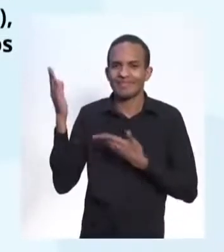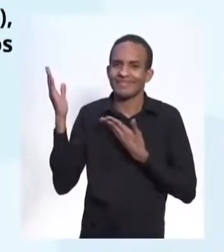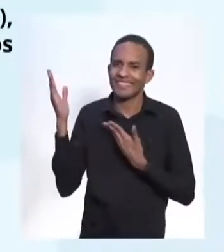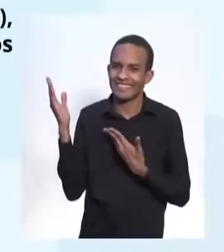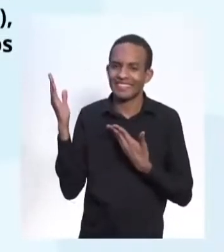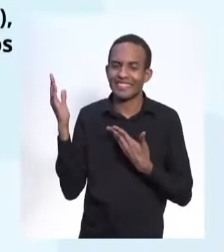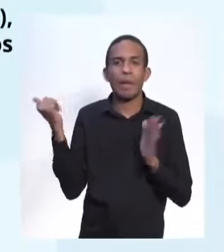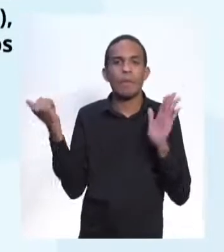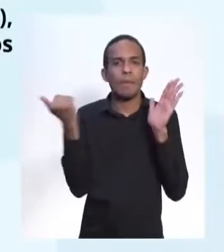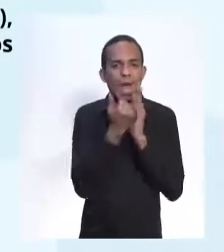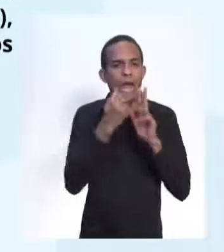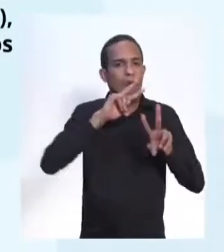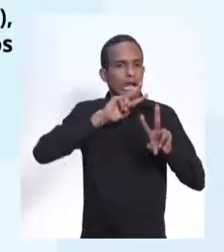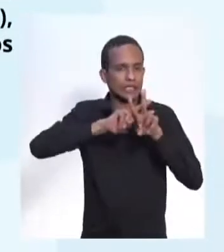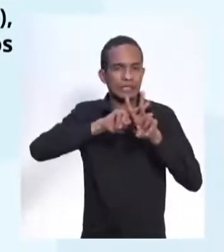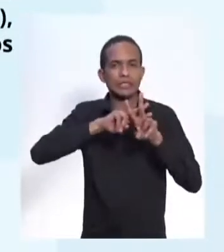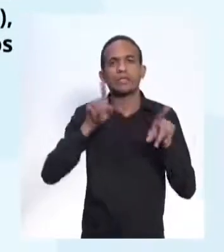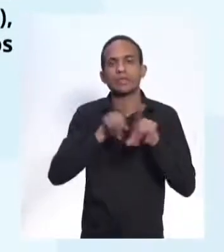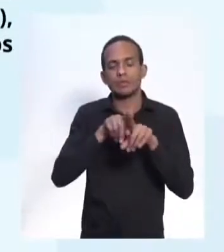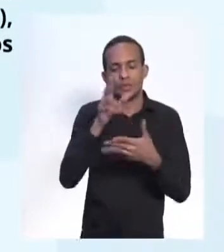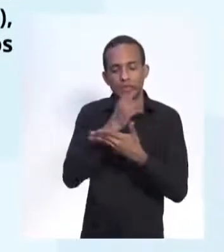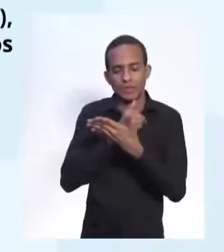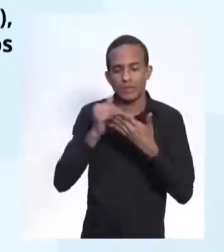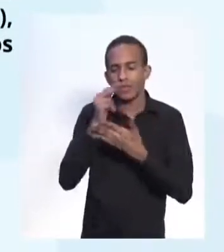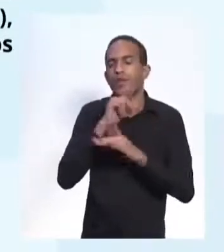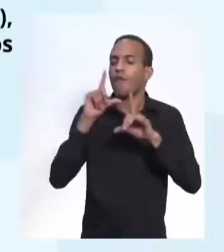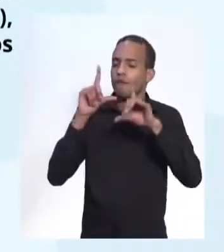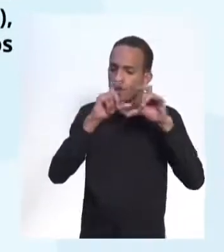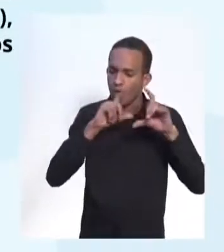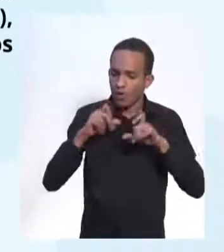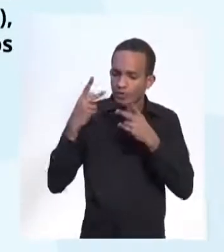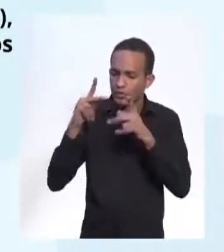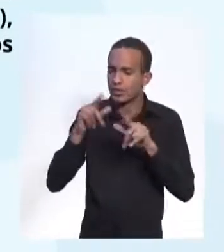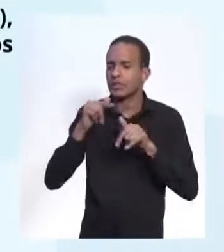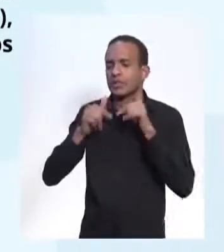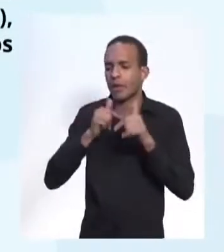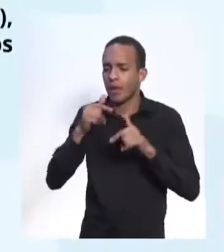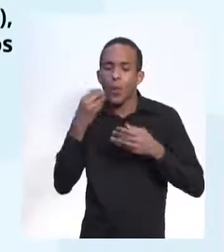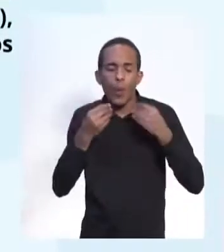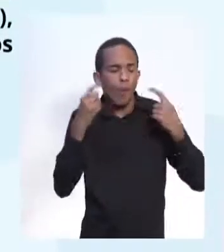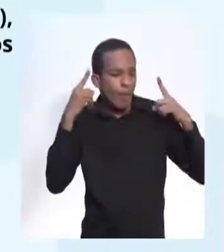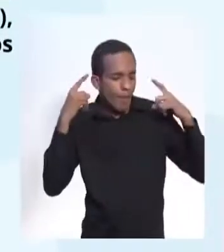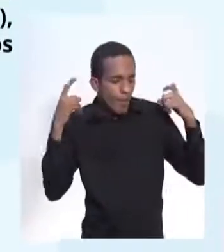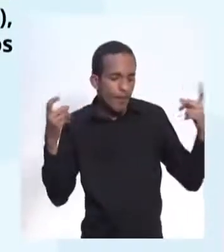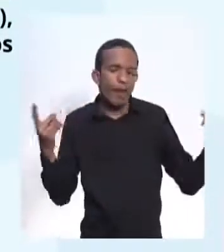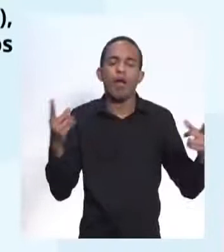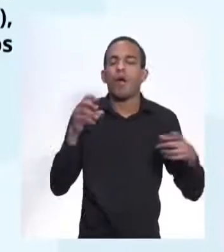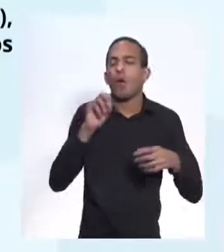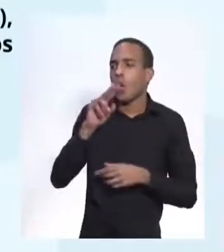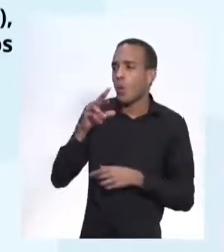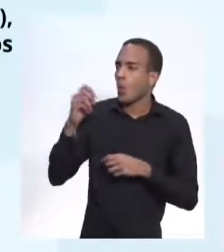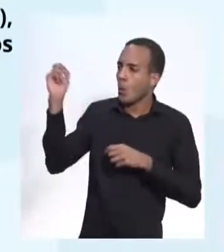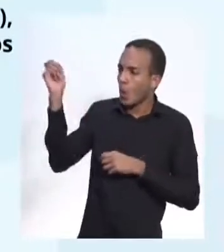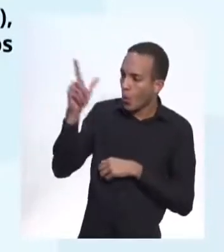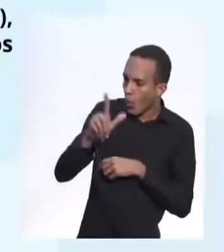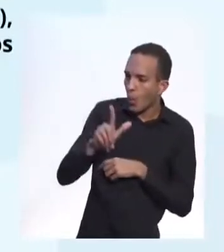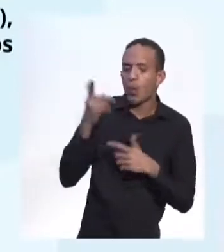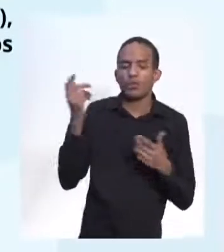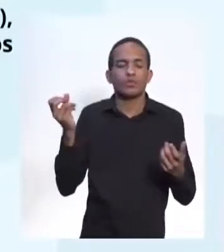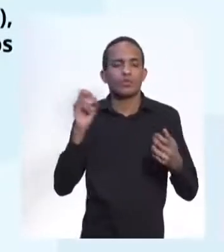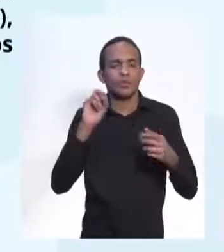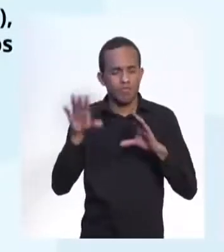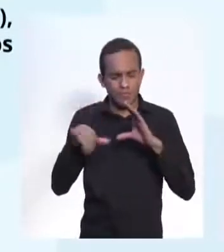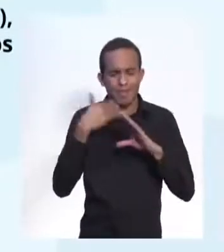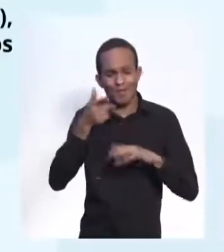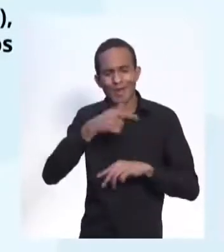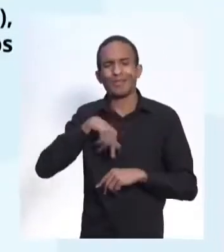que aí eu vejo. Faz o desenho bem colorido, tira uma foto, você trabalhando como sonoplasta, como iluminador. Manda